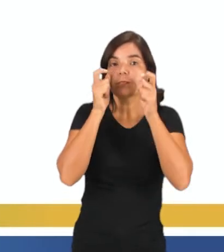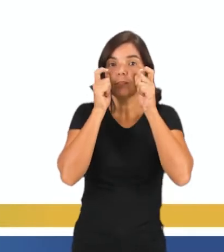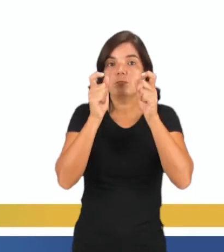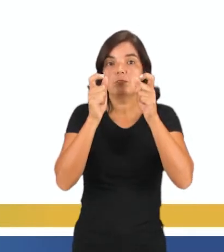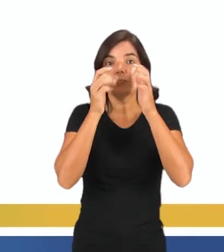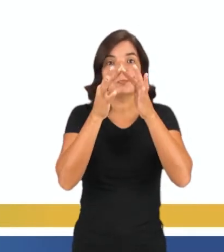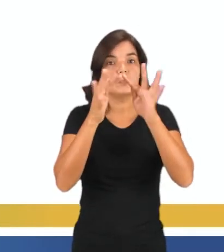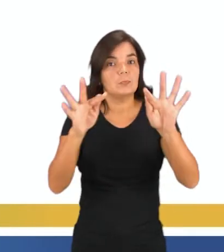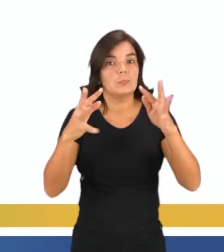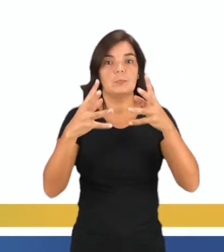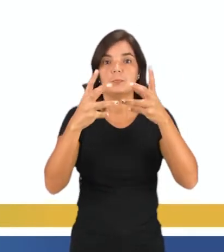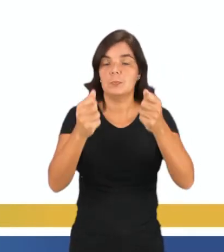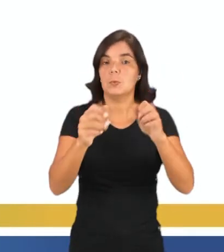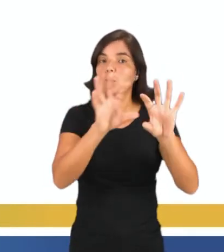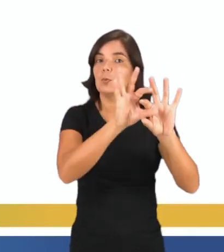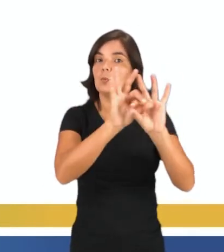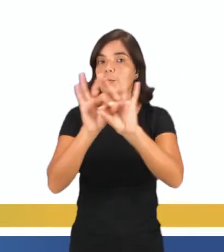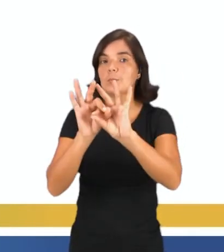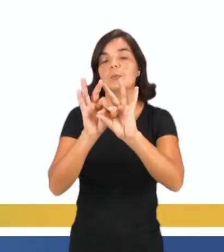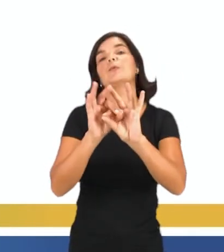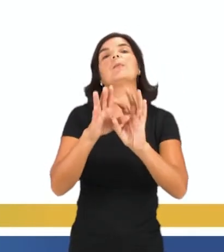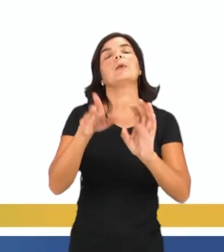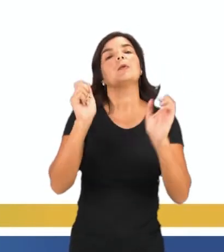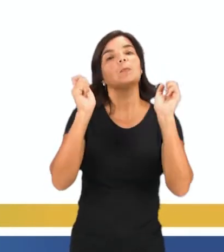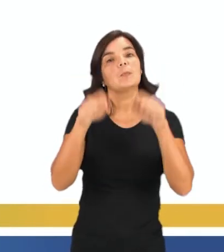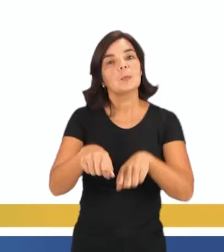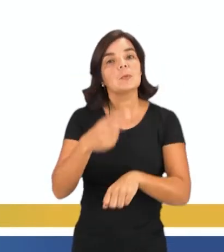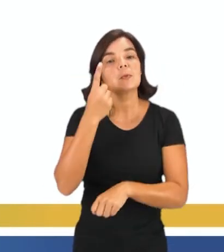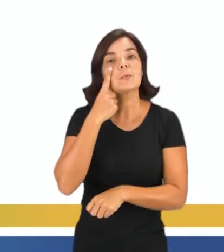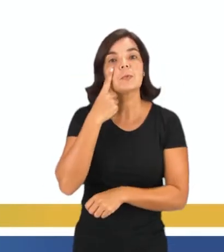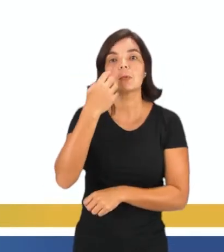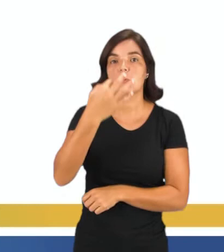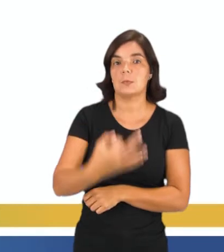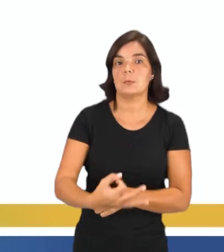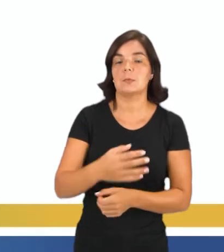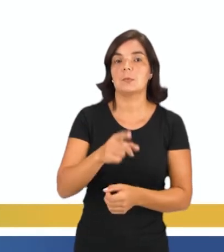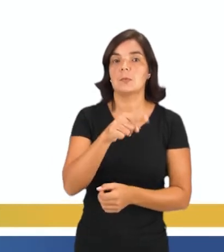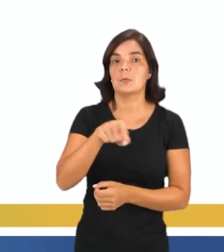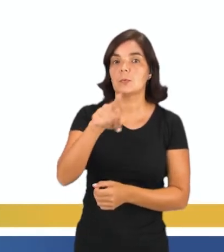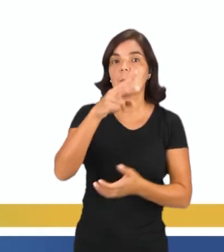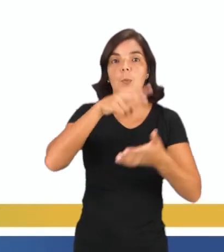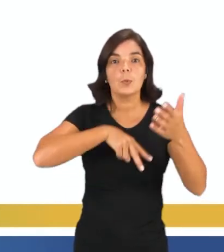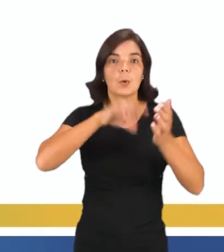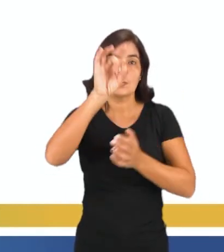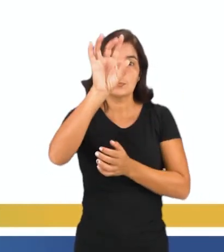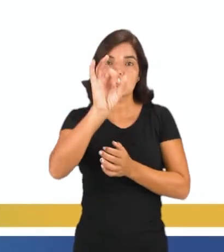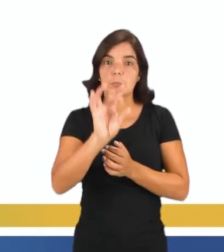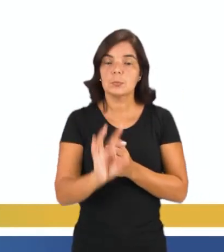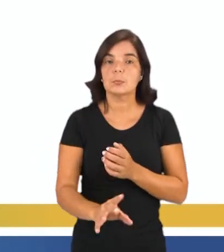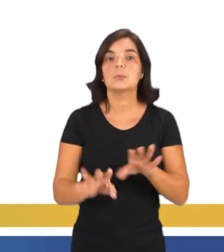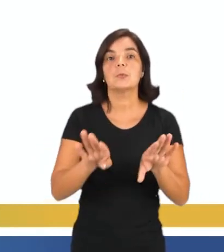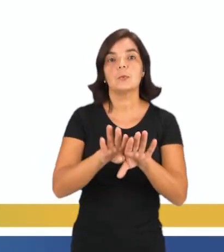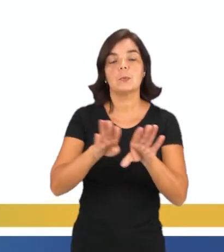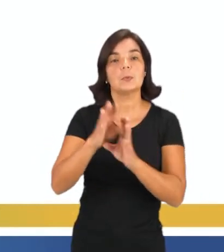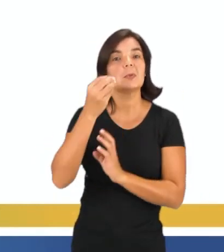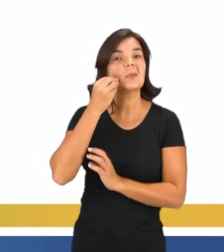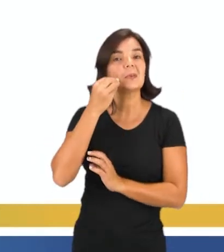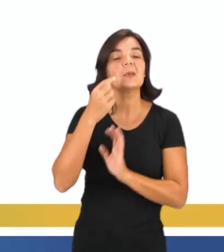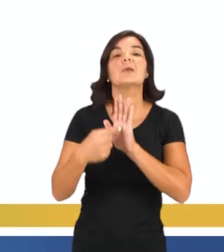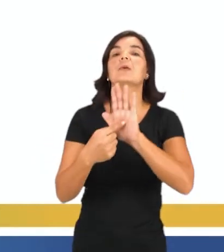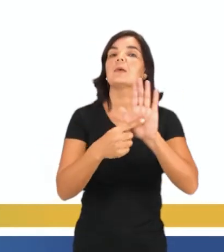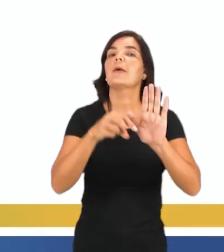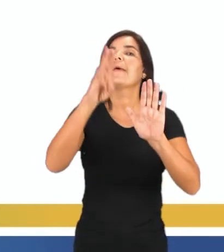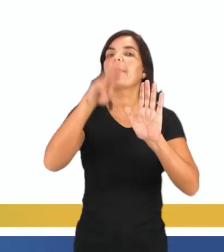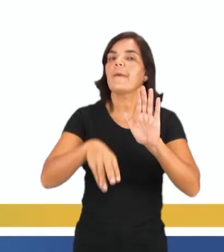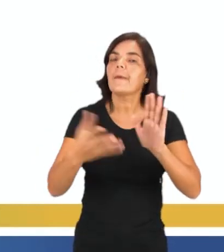atento à frase inteira, o contexto dela, para que a gente consiga identificar. Então, vamos ler cada uma delas e vamos tentar identificar quem